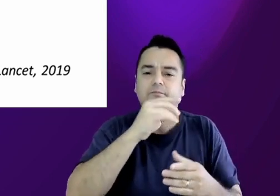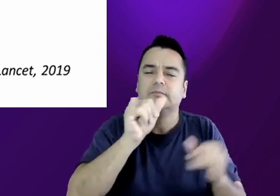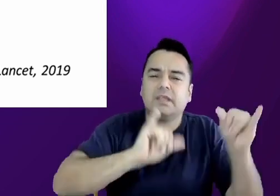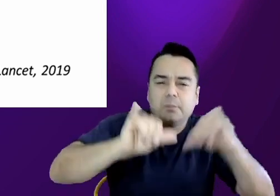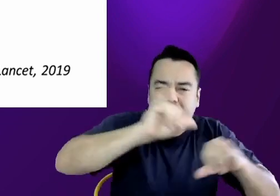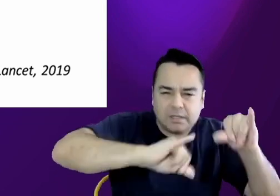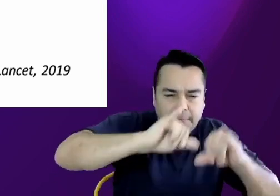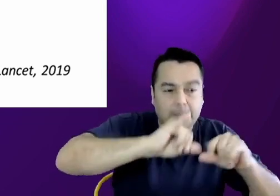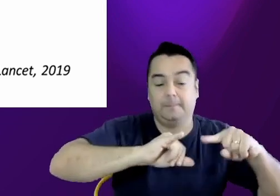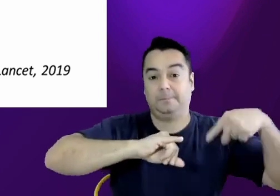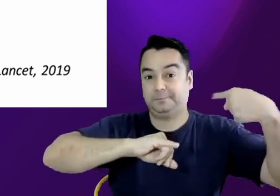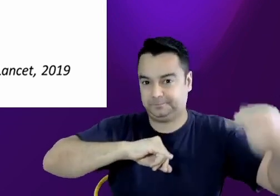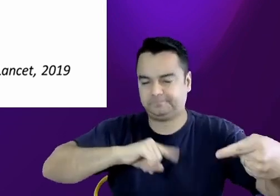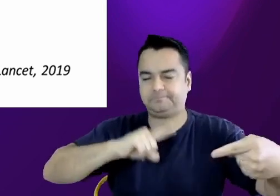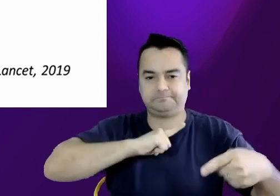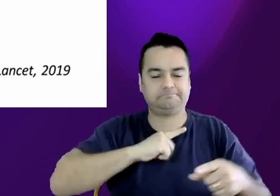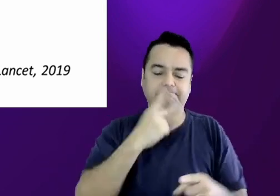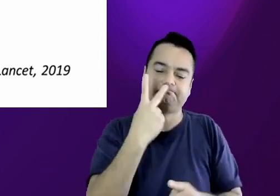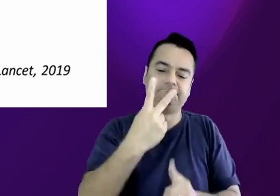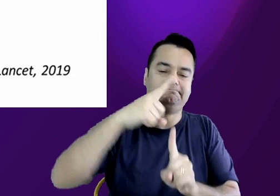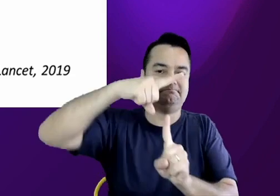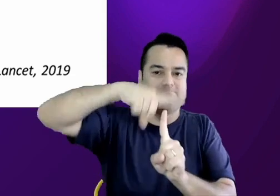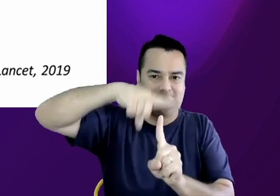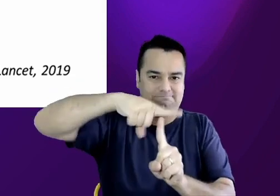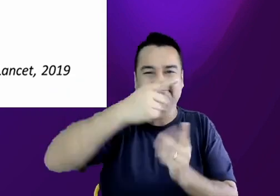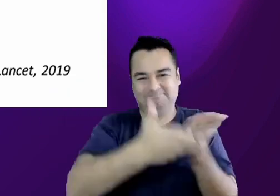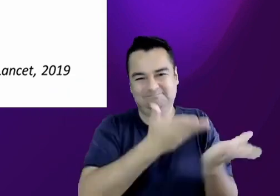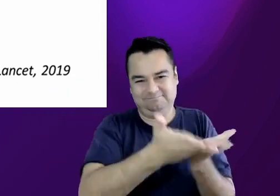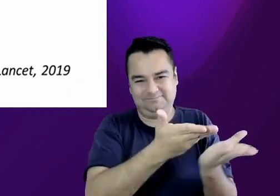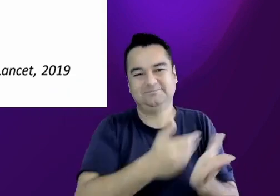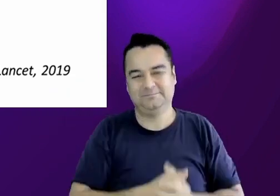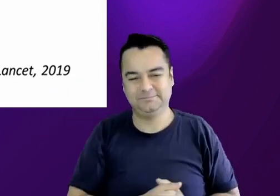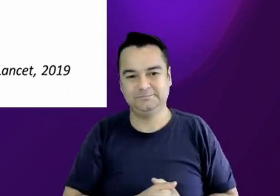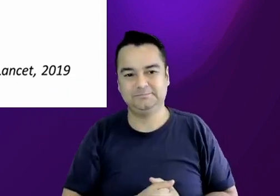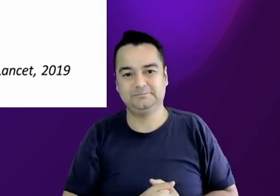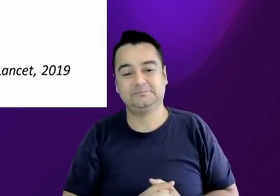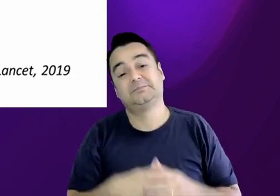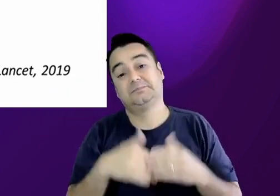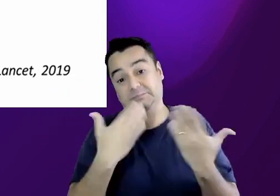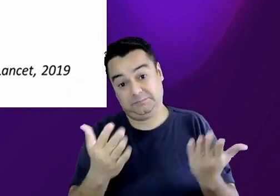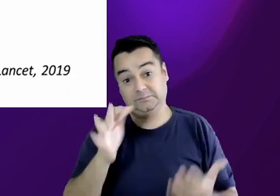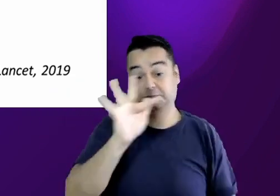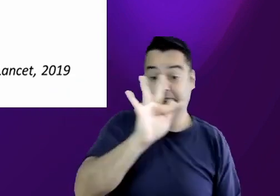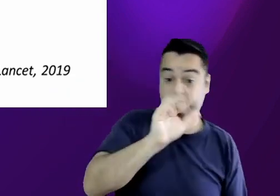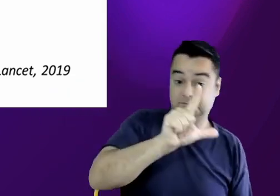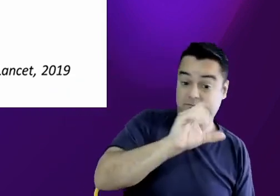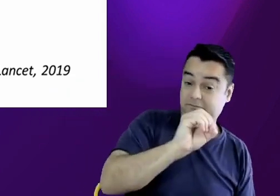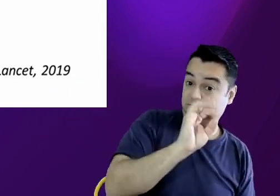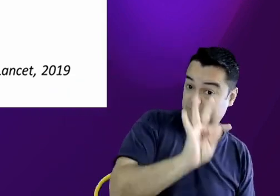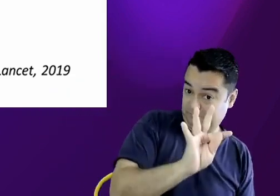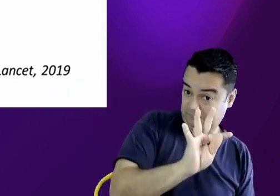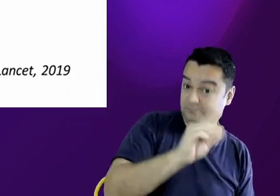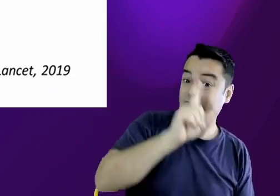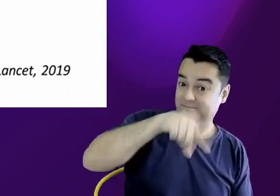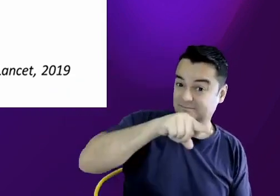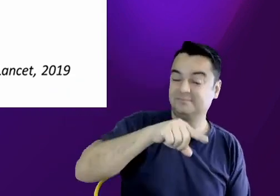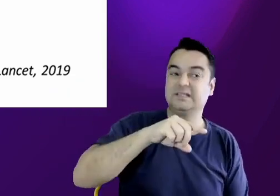2 tipos de tratamento, né? Ou o FLOT, que é uma terapia tripla,